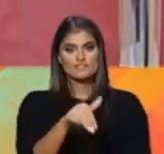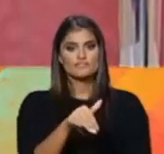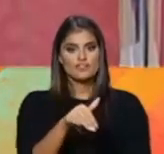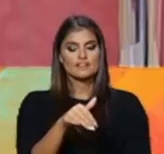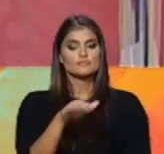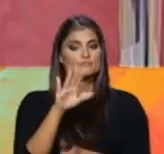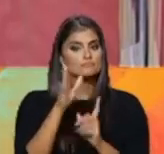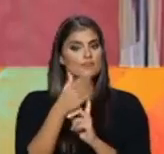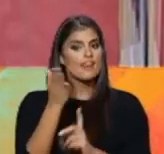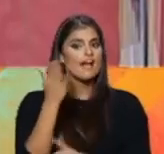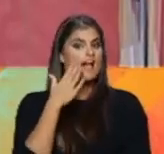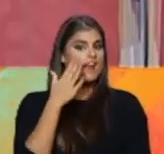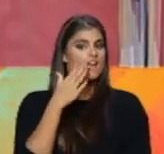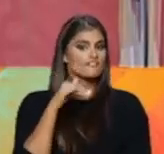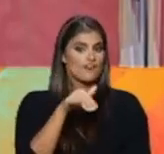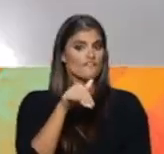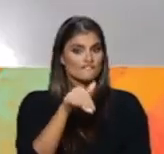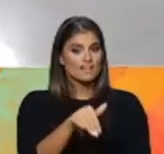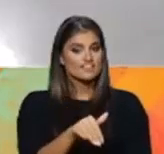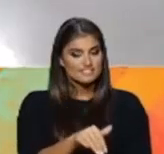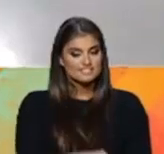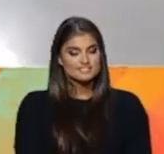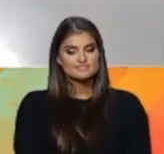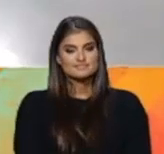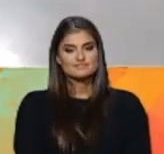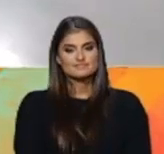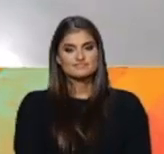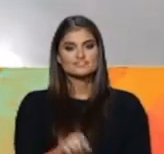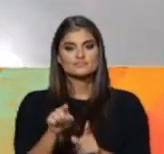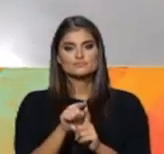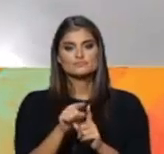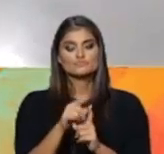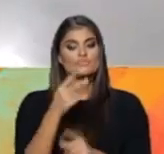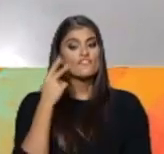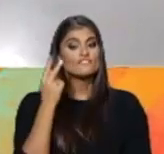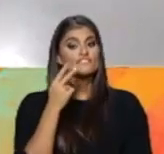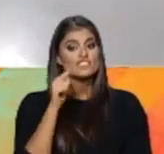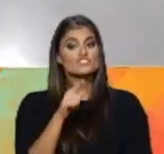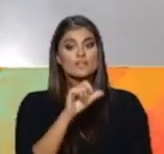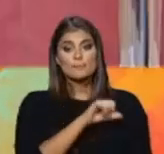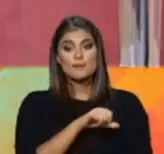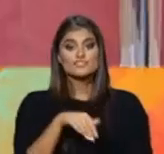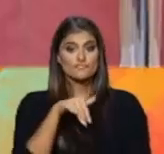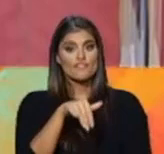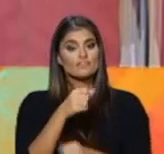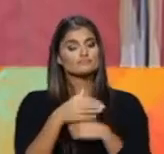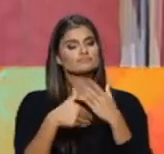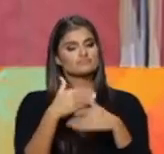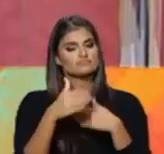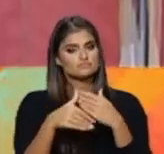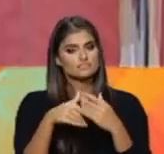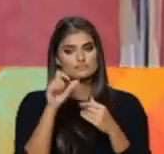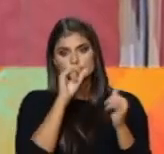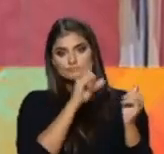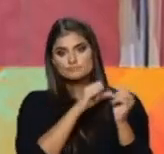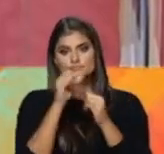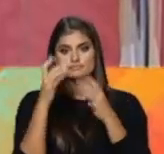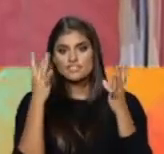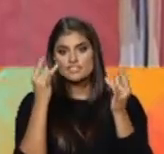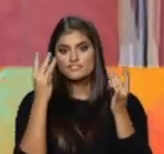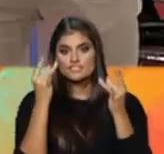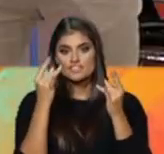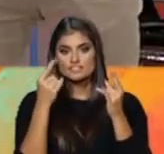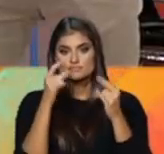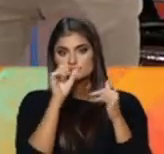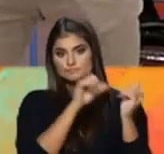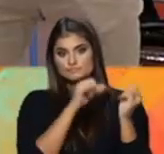na cara, vai levar na cara, é algum sentido de vida e estes rapazes vão longe, vão longe. E a desgarrada diverti-me, a gente quando